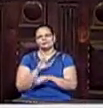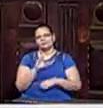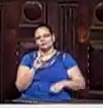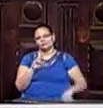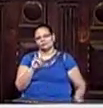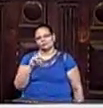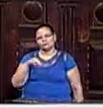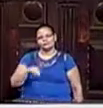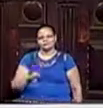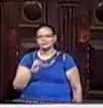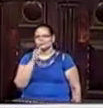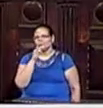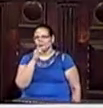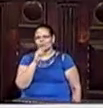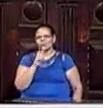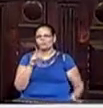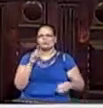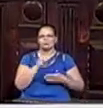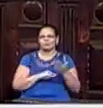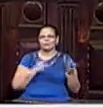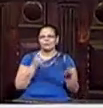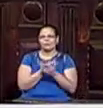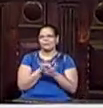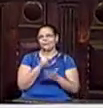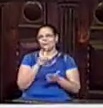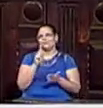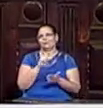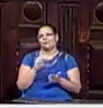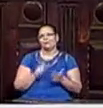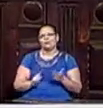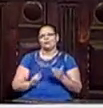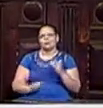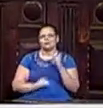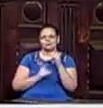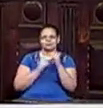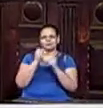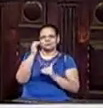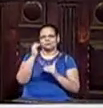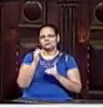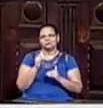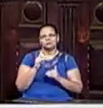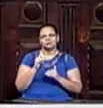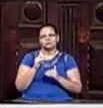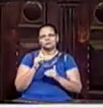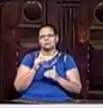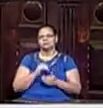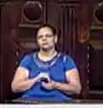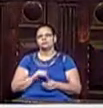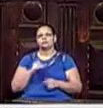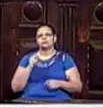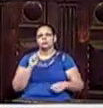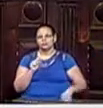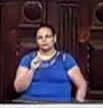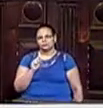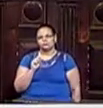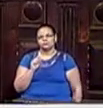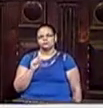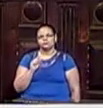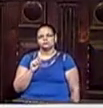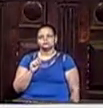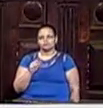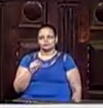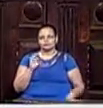criminosa da sonegação, ela é levada ao extremo para que